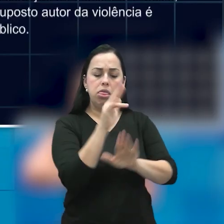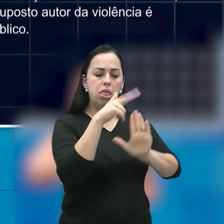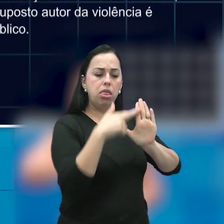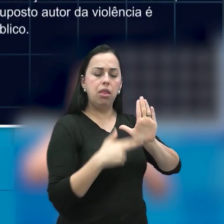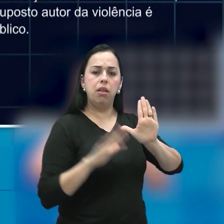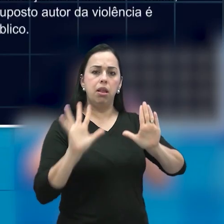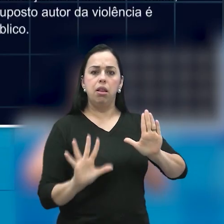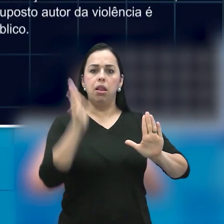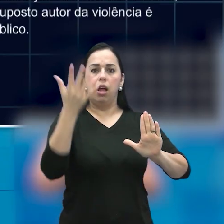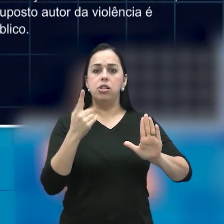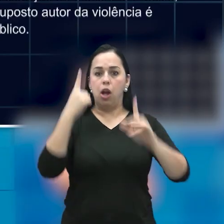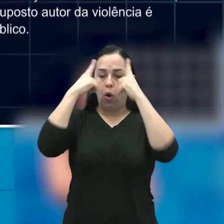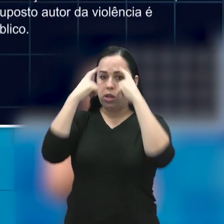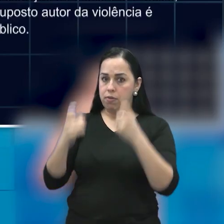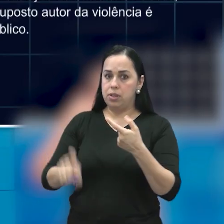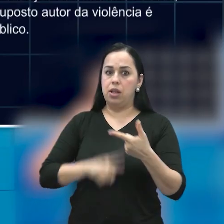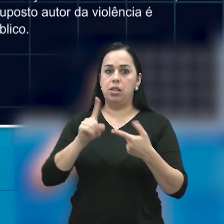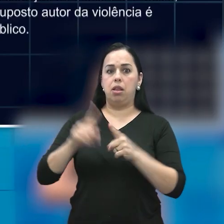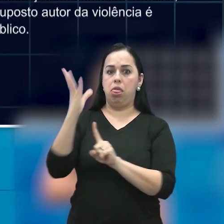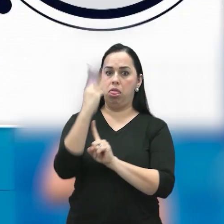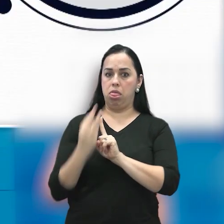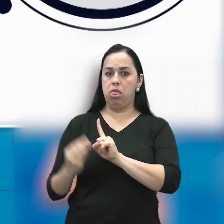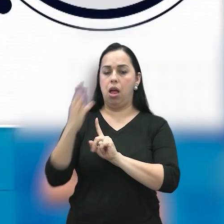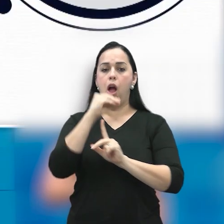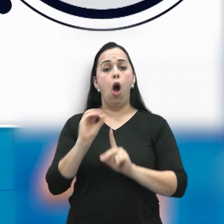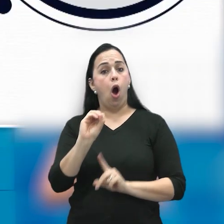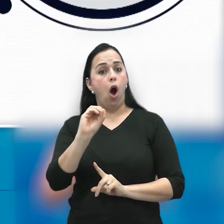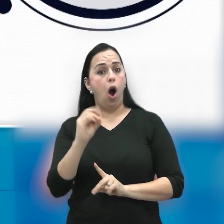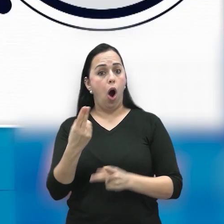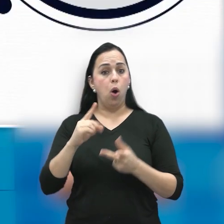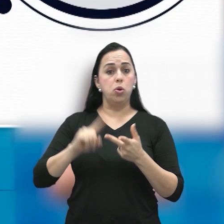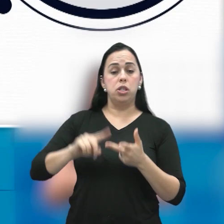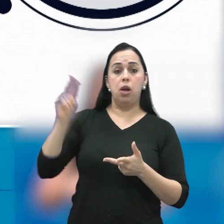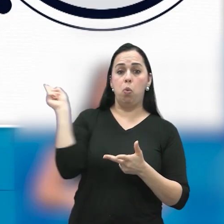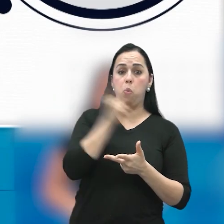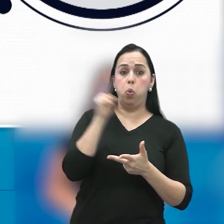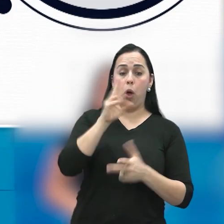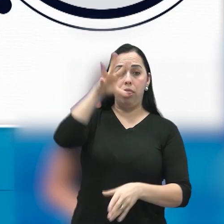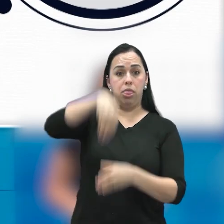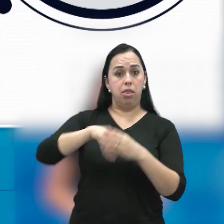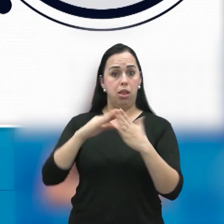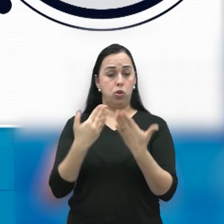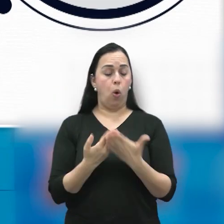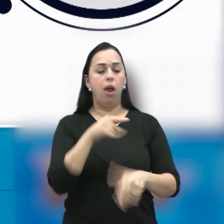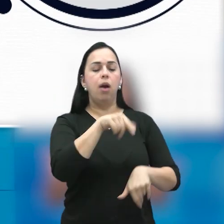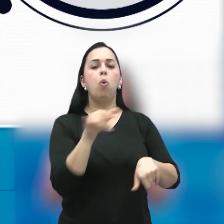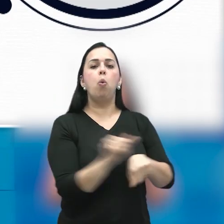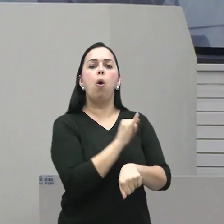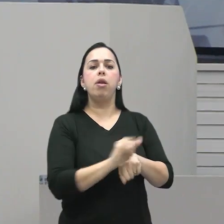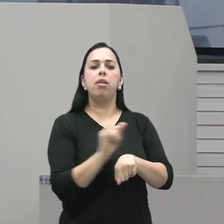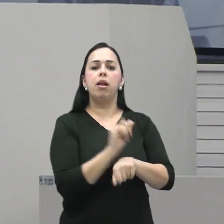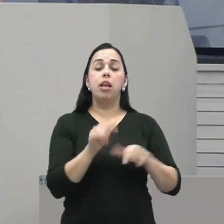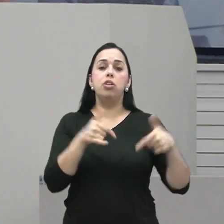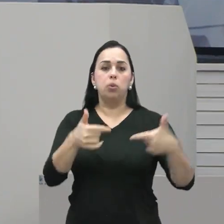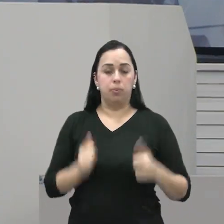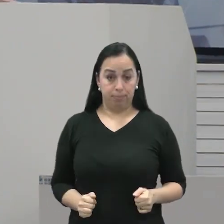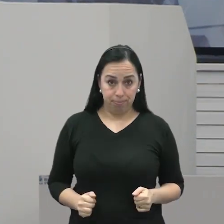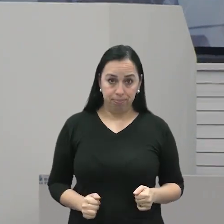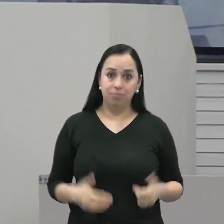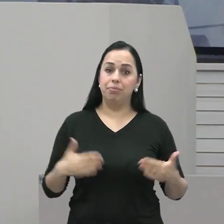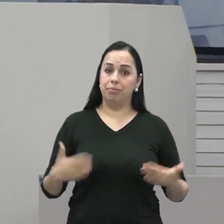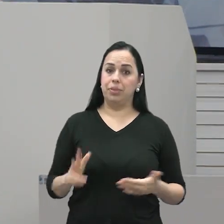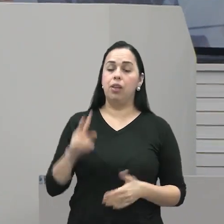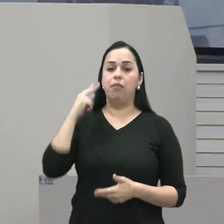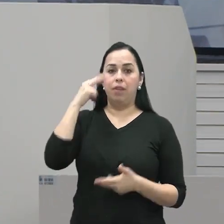procedimentos seguir em casos de violência, abusos ou situações de emergência nas escolas. Já o vereador